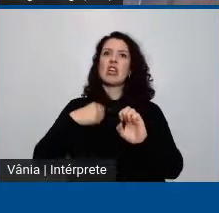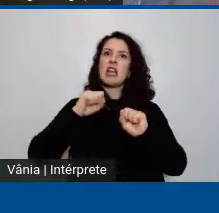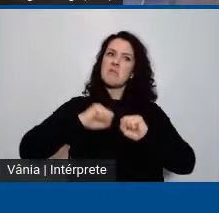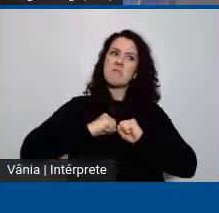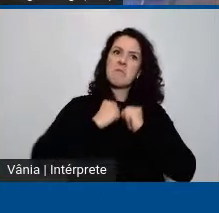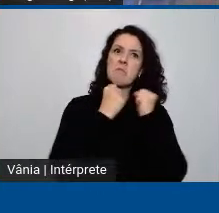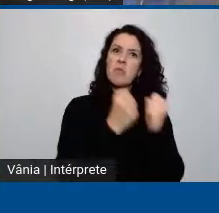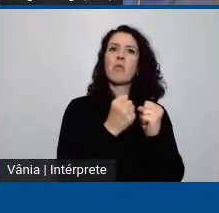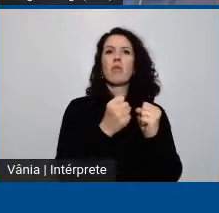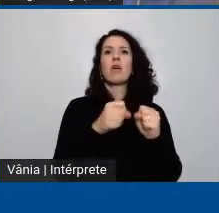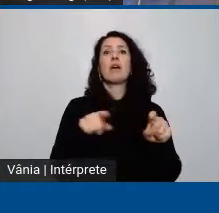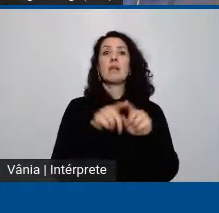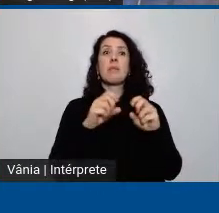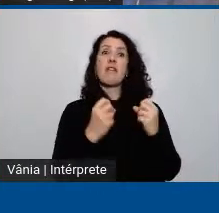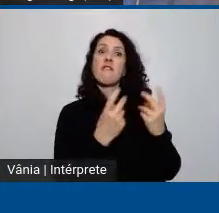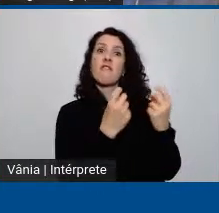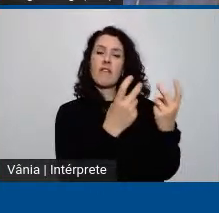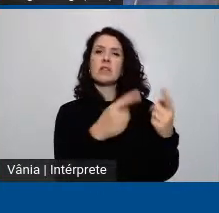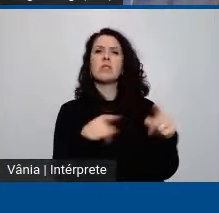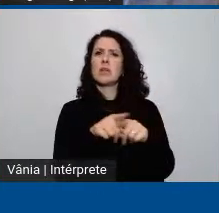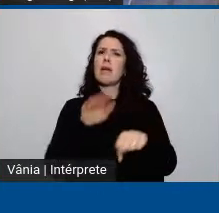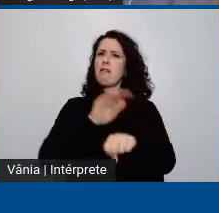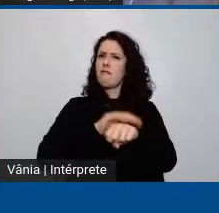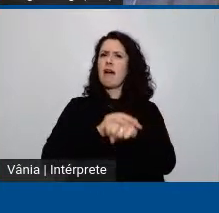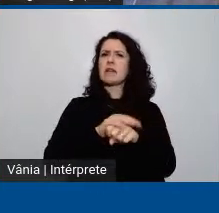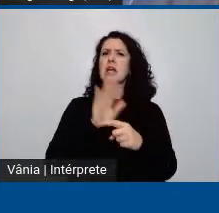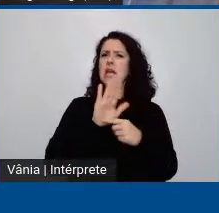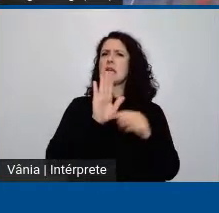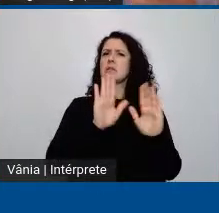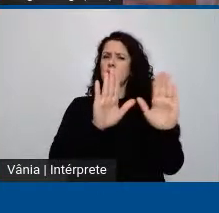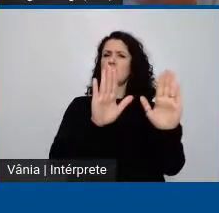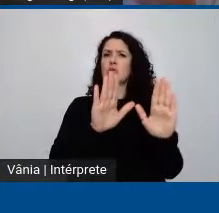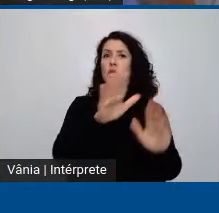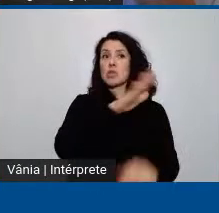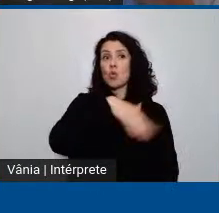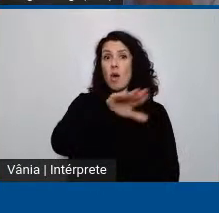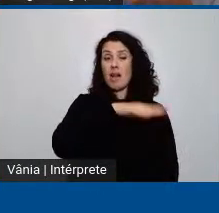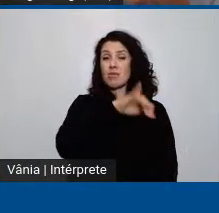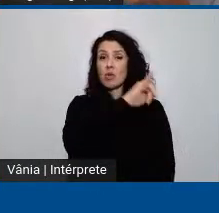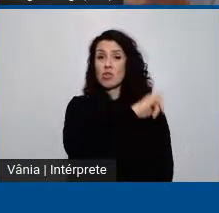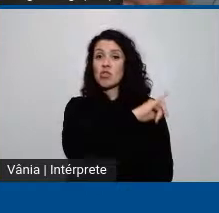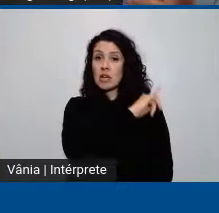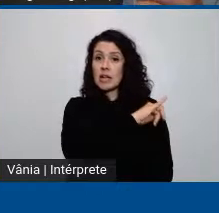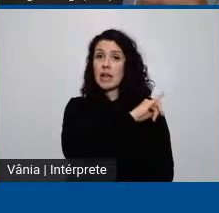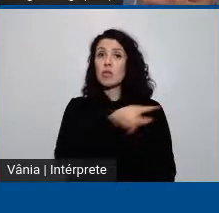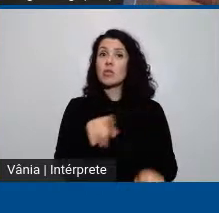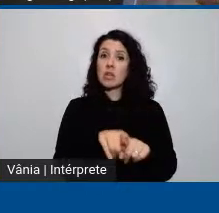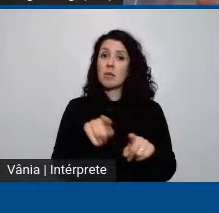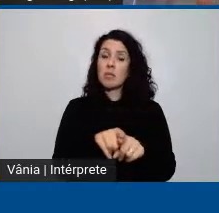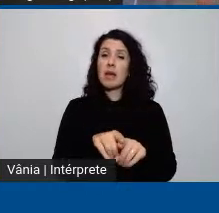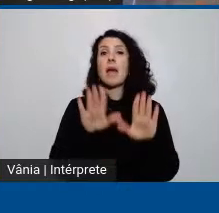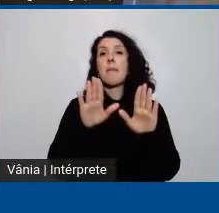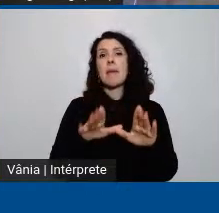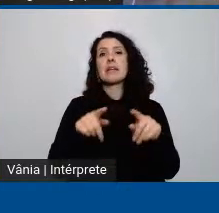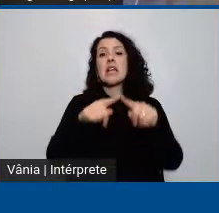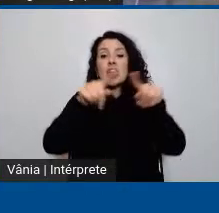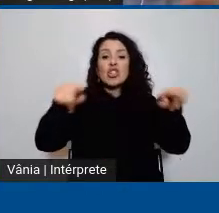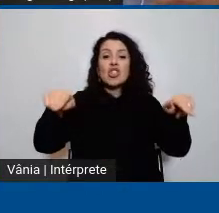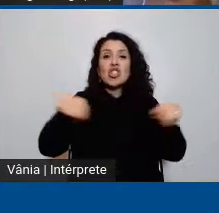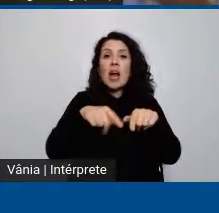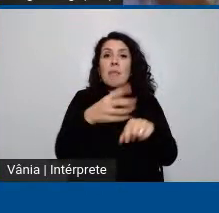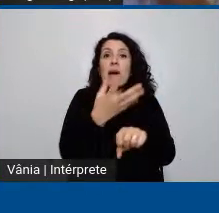que, inclusive, produz exposições no Rio de Janeiro, né, referentes às chapas secas de